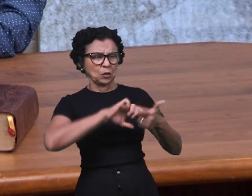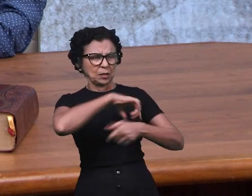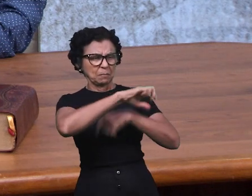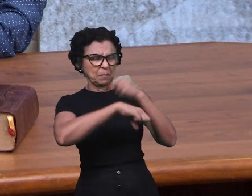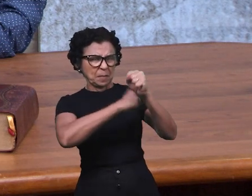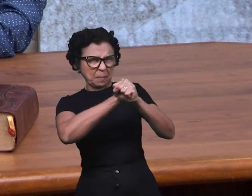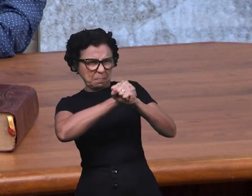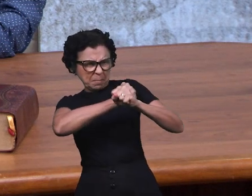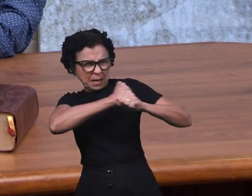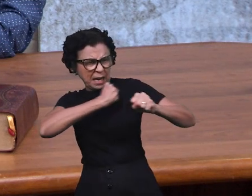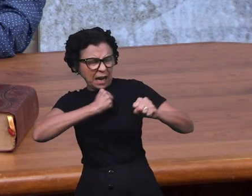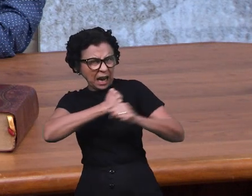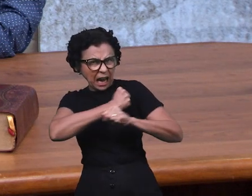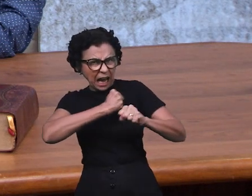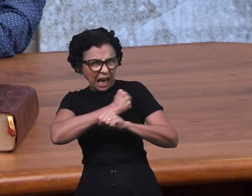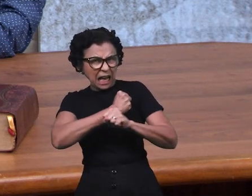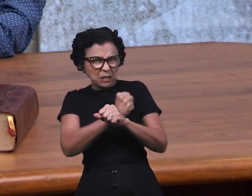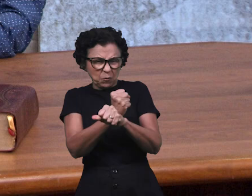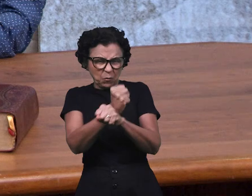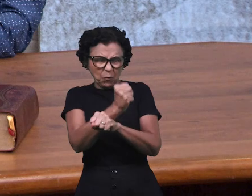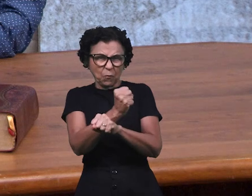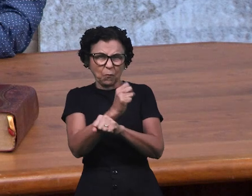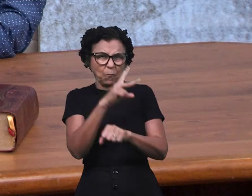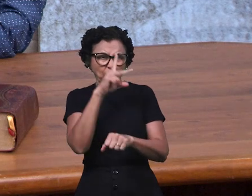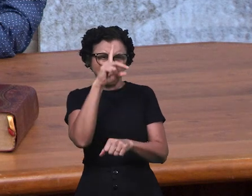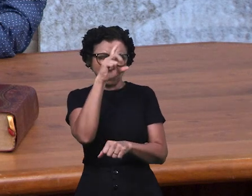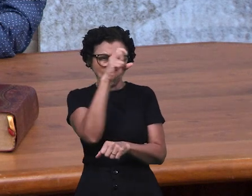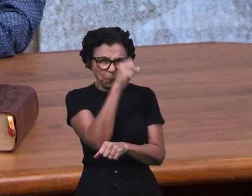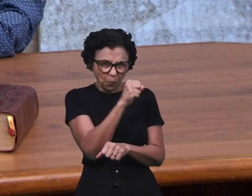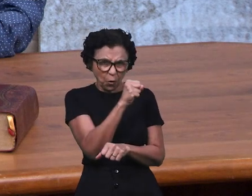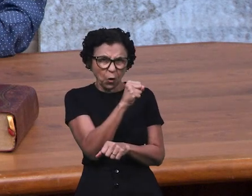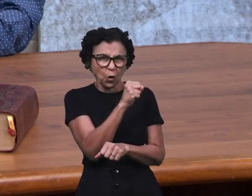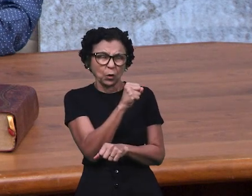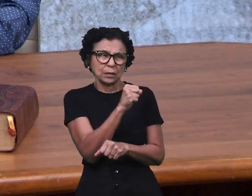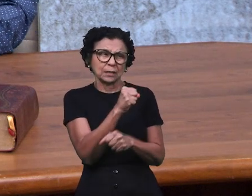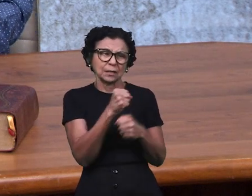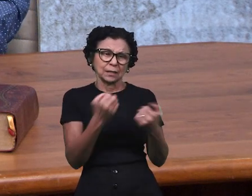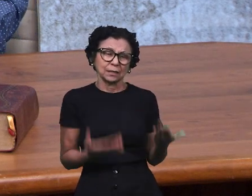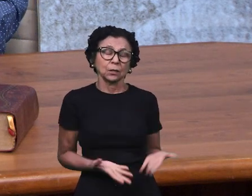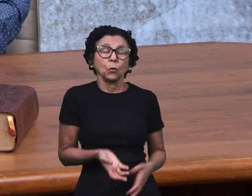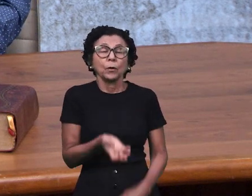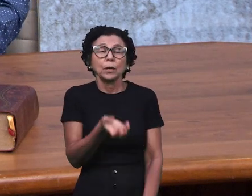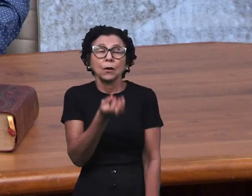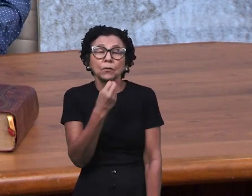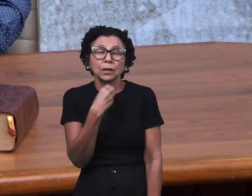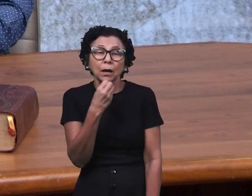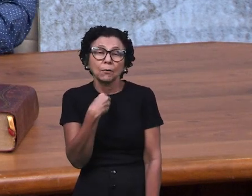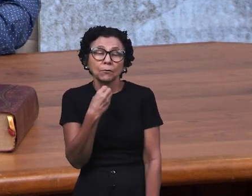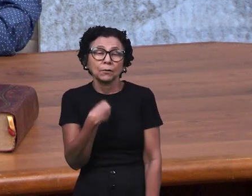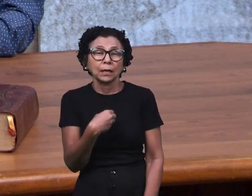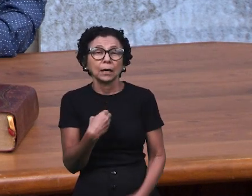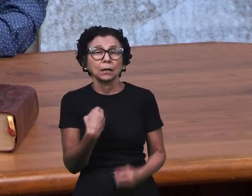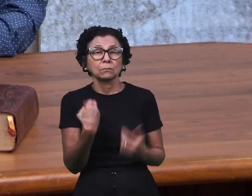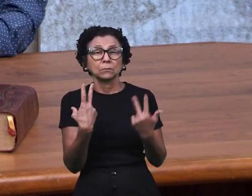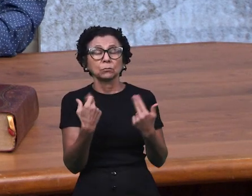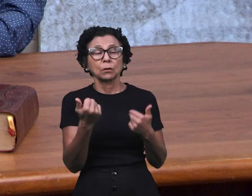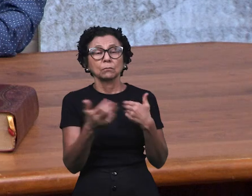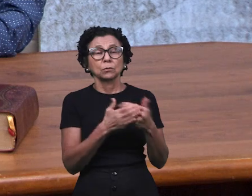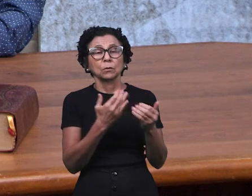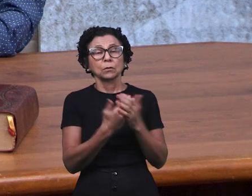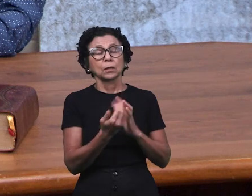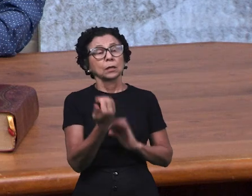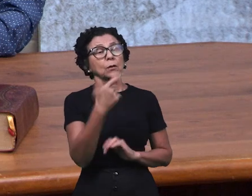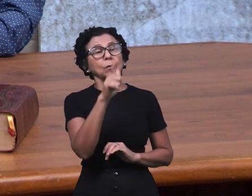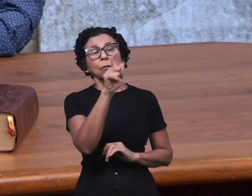frescos, que ainda não estivessem secos, então me enfraqueceria e seria como qualquer outro homem. Então